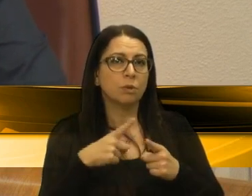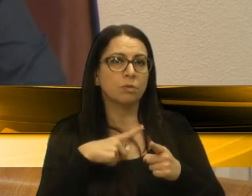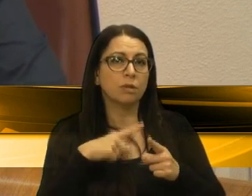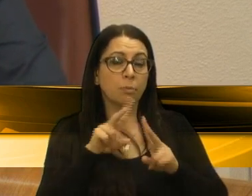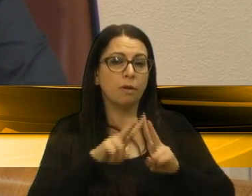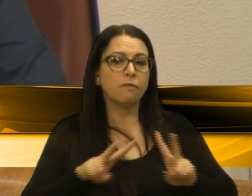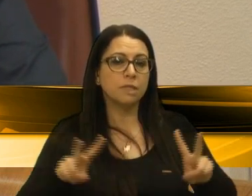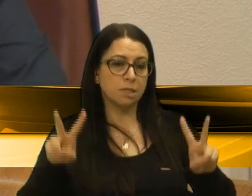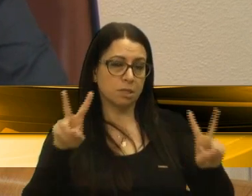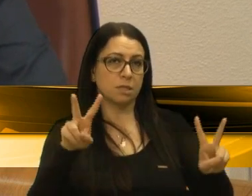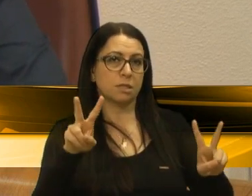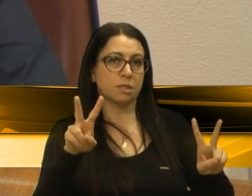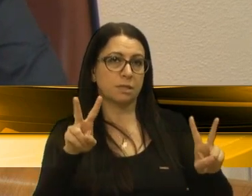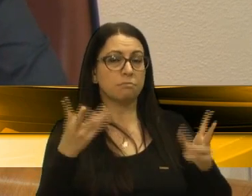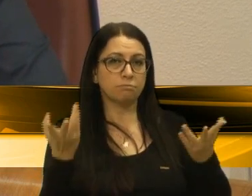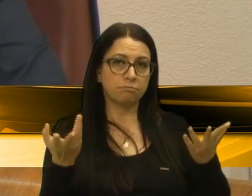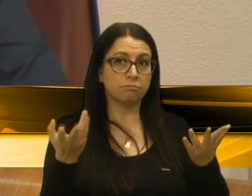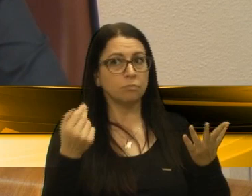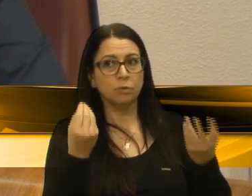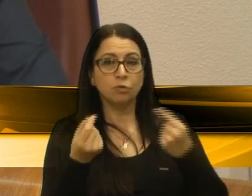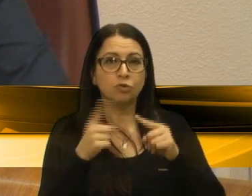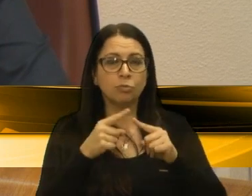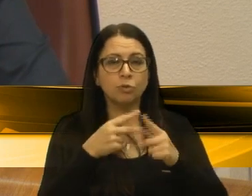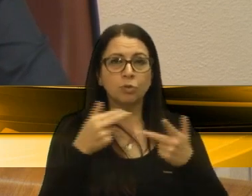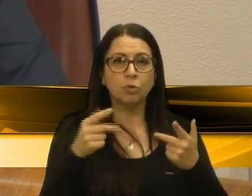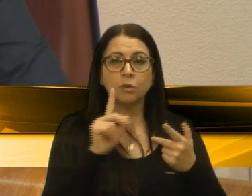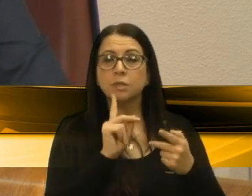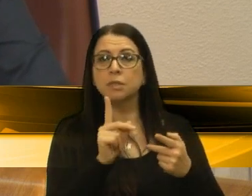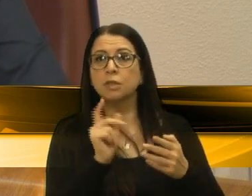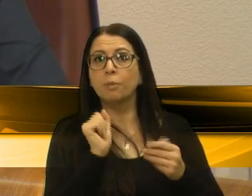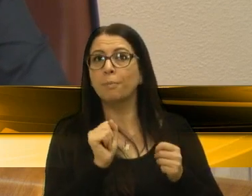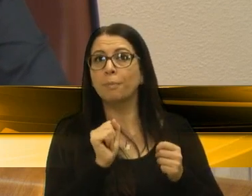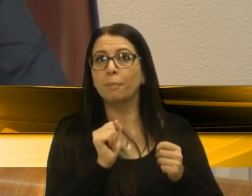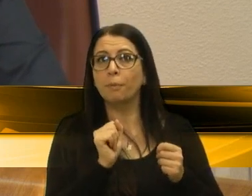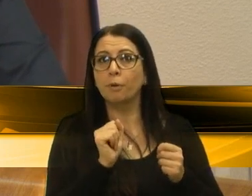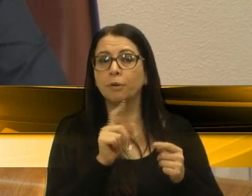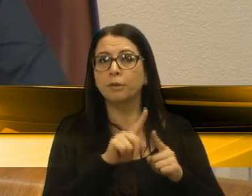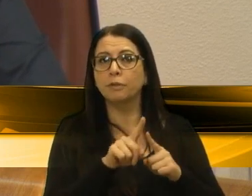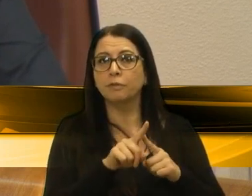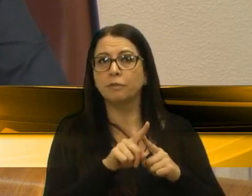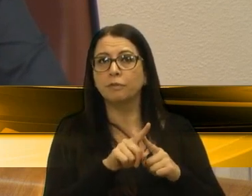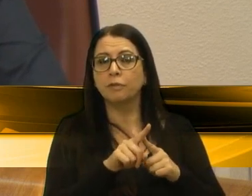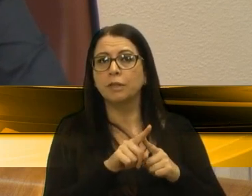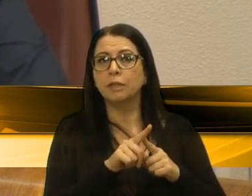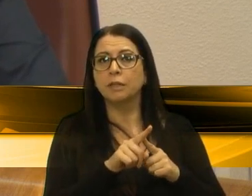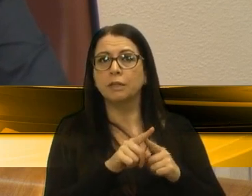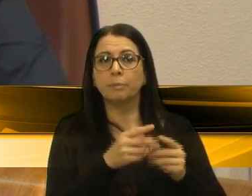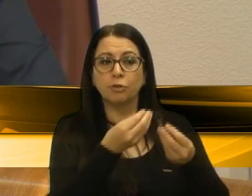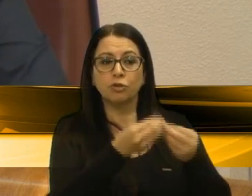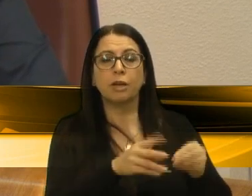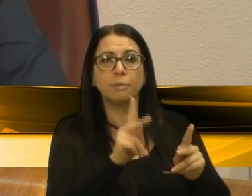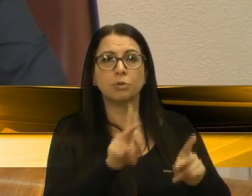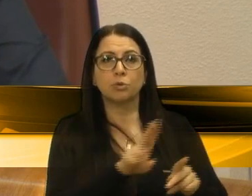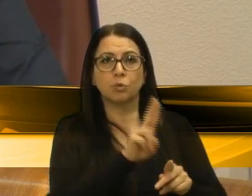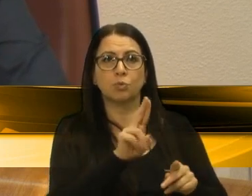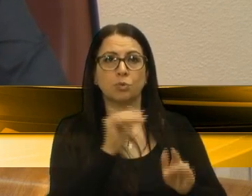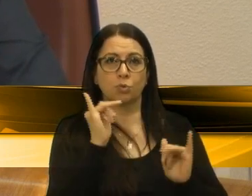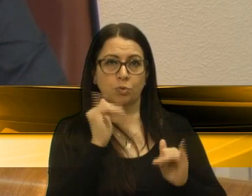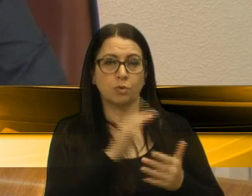visão liberal nesse tipo de coisa e acho que a gente não pode onerar o usuário do transporte coletivo. Mas, ao mesmo